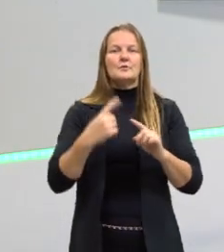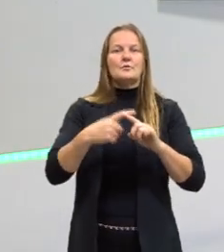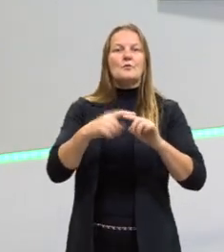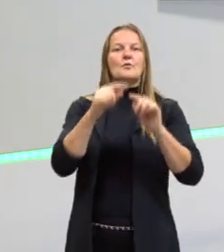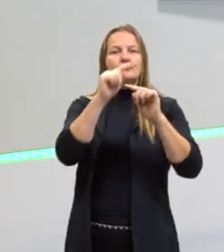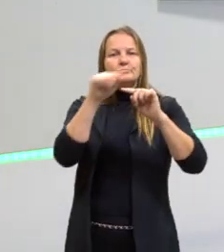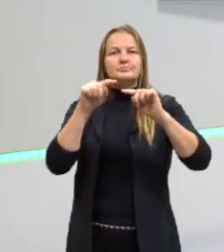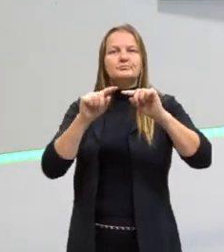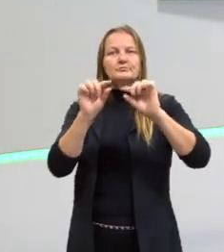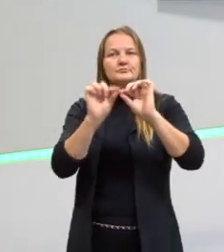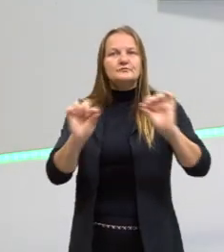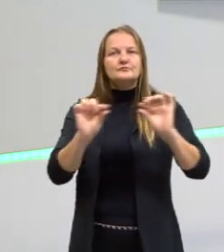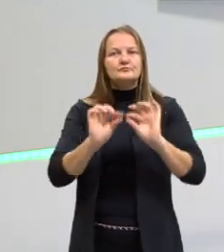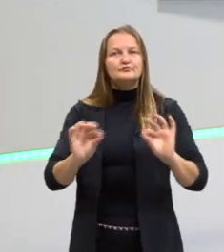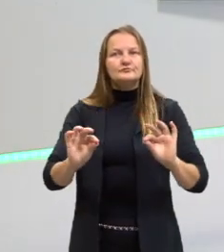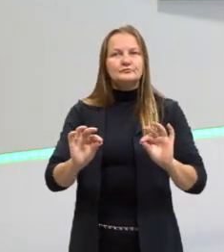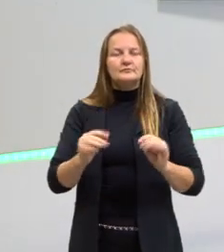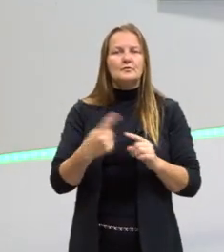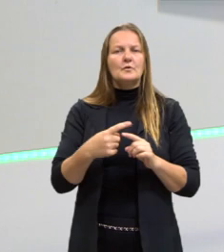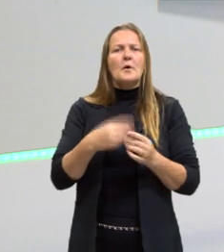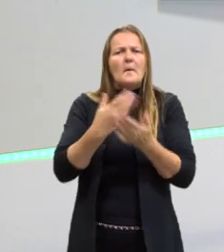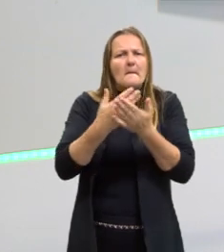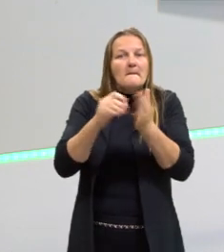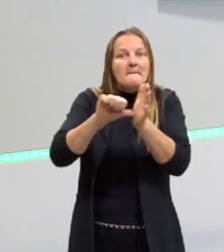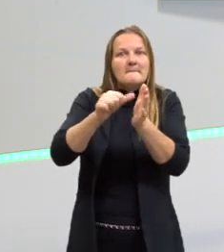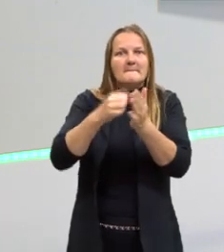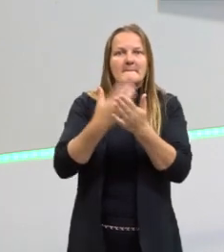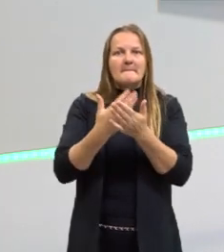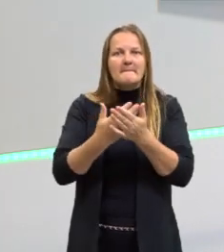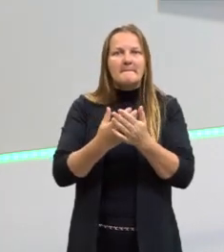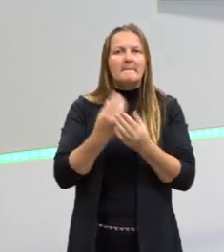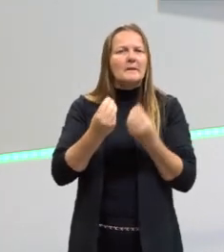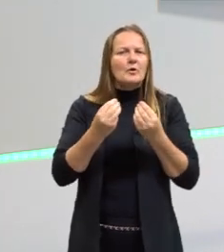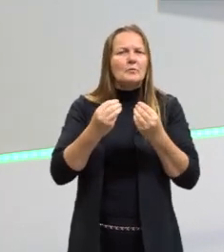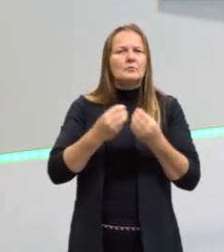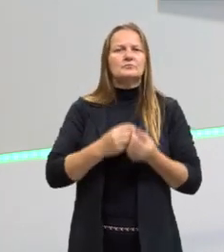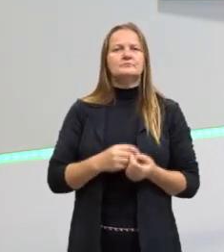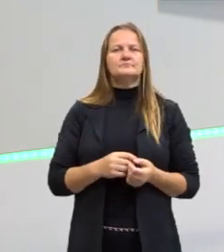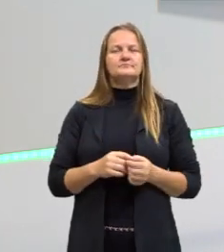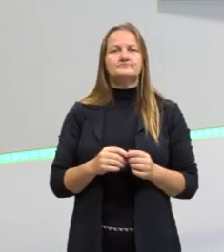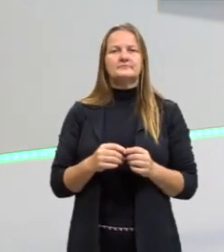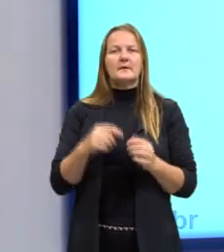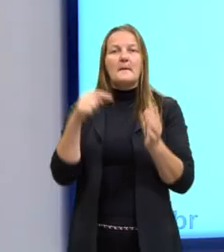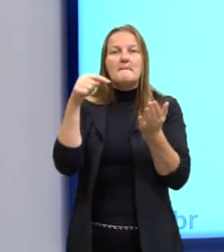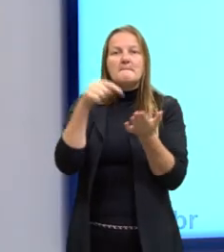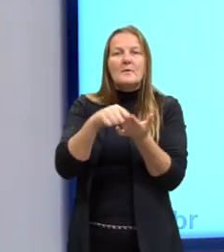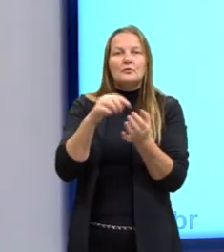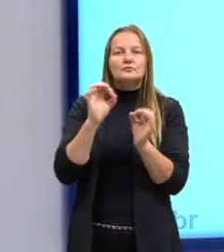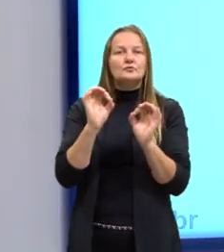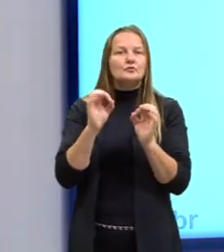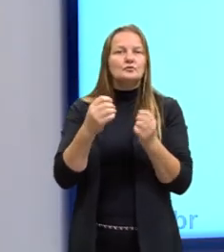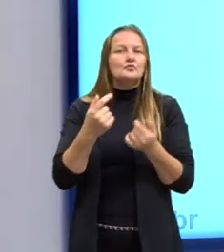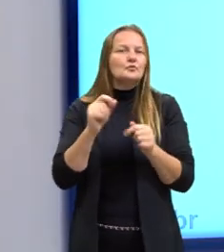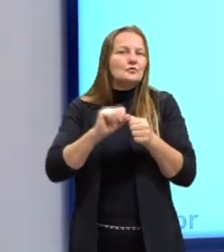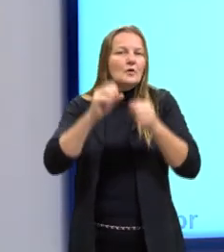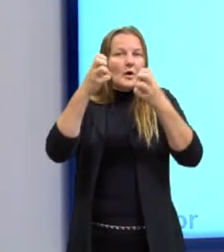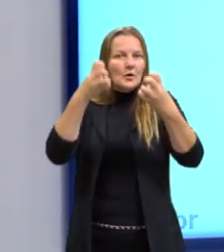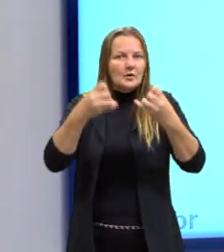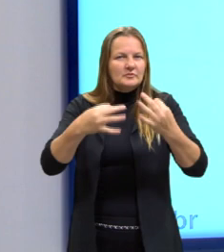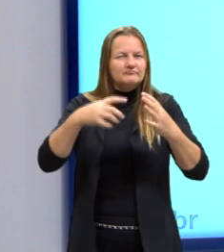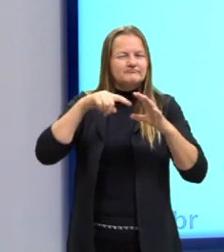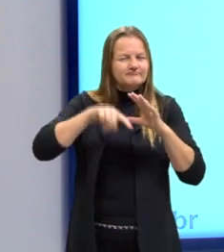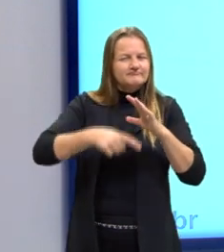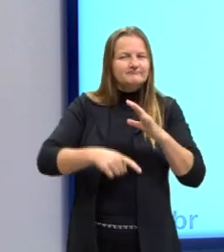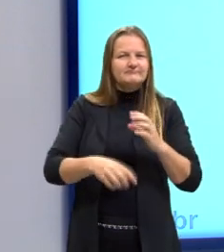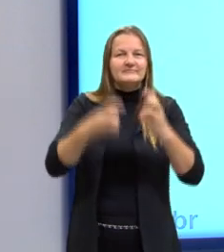a gente aprendeu lá nas primeiras aulas um pouquinho sobre corpo extenso né e ponto material e aqui Justamente